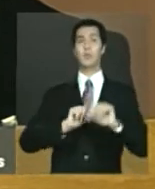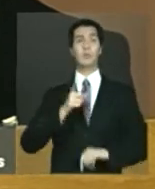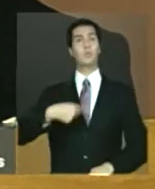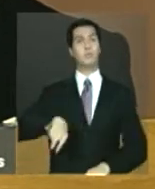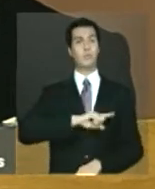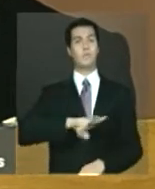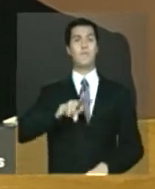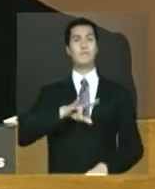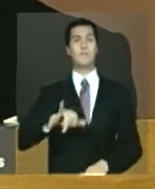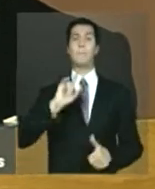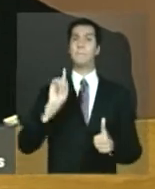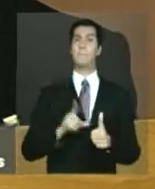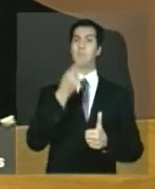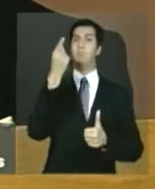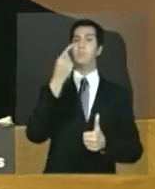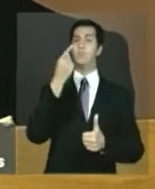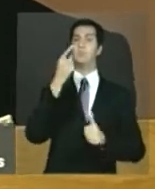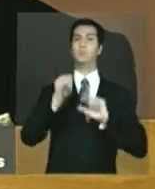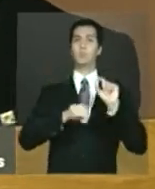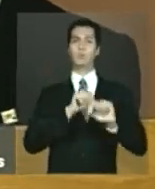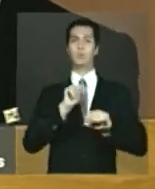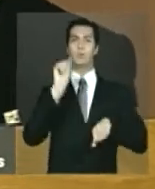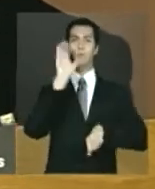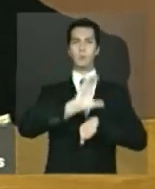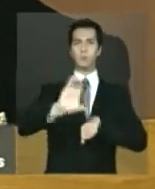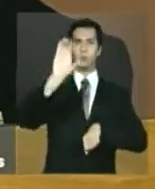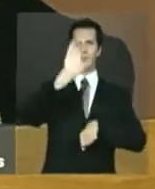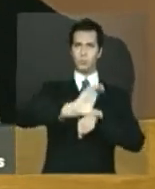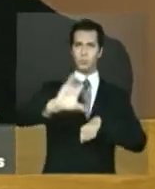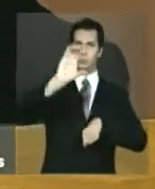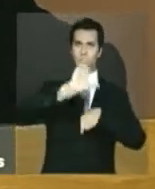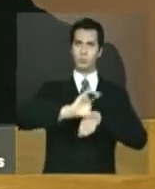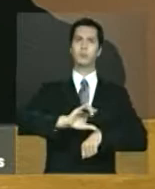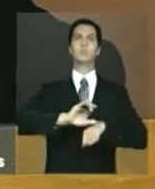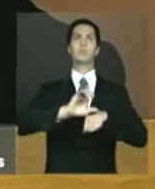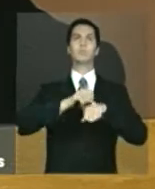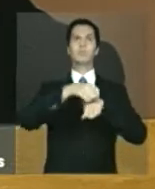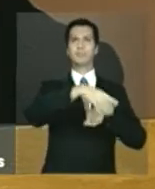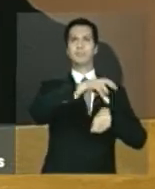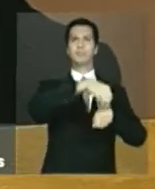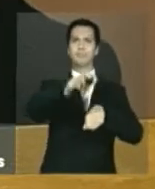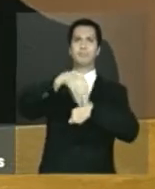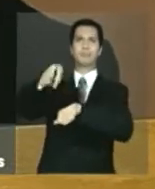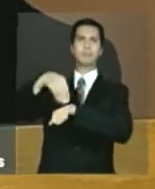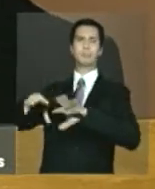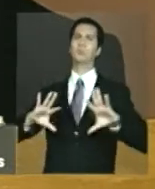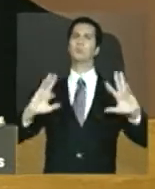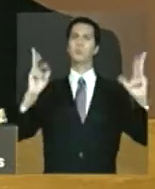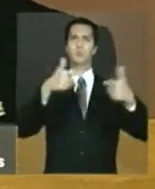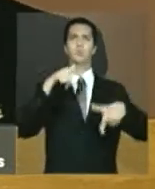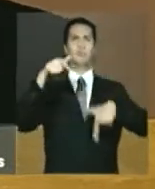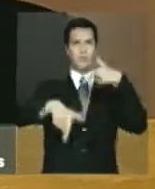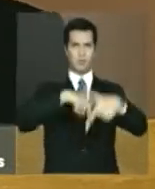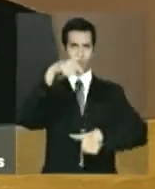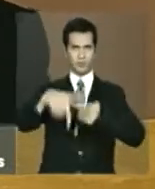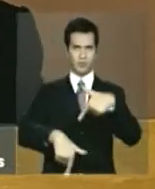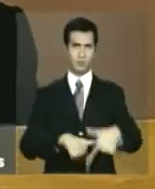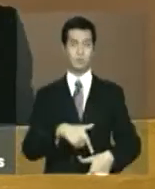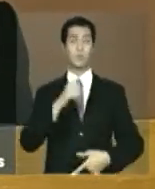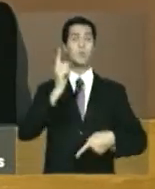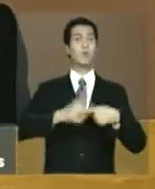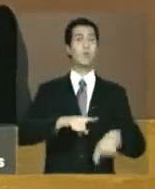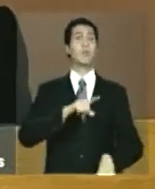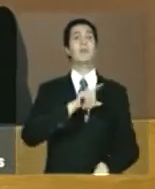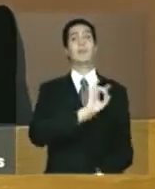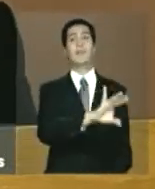um curso eh para os servidores os trabalhadores as trabalhadoras para que eles mesmo